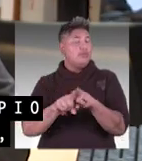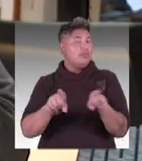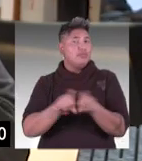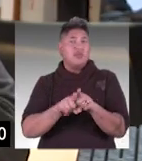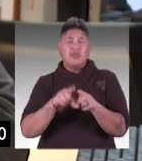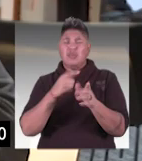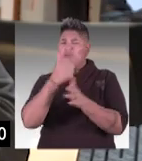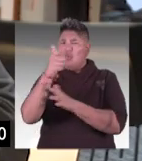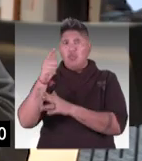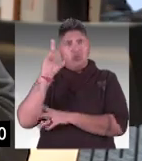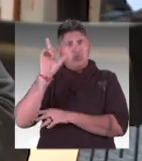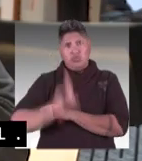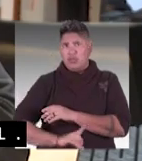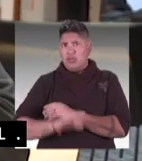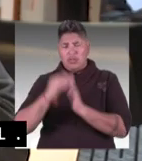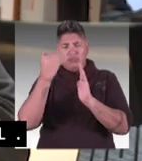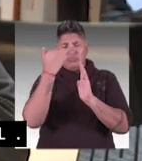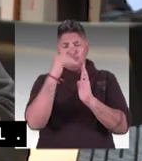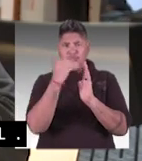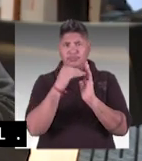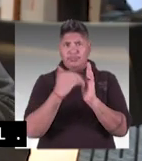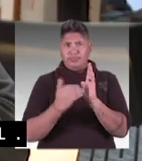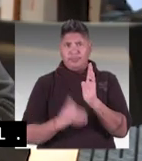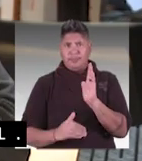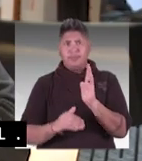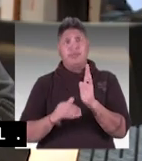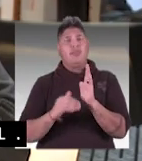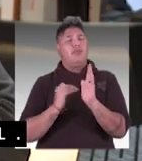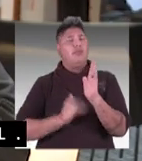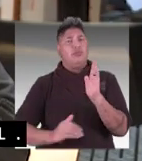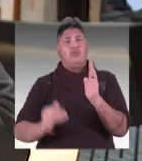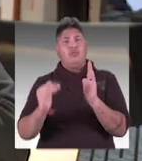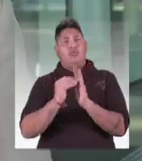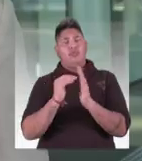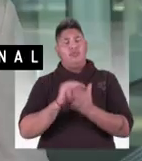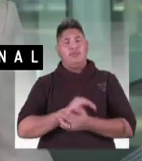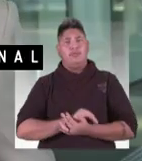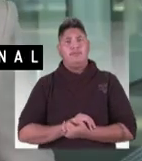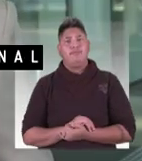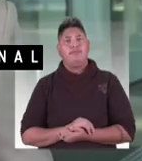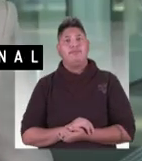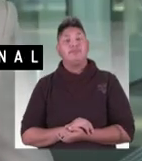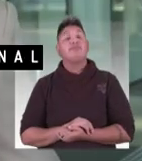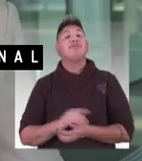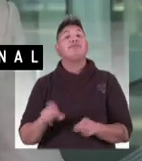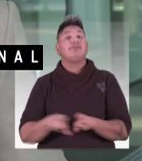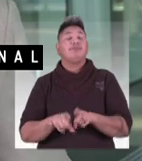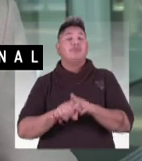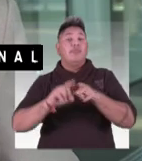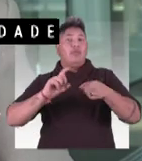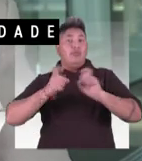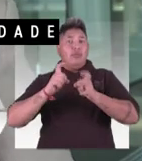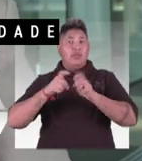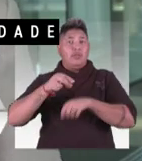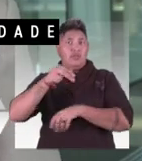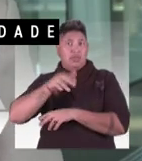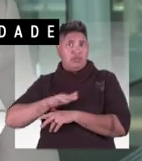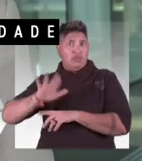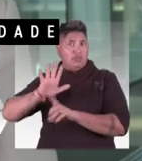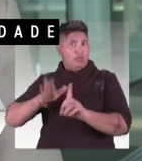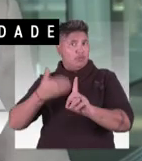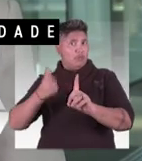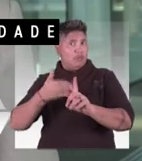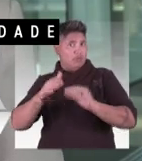que você estiver, dentre outros direitos que estão listados, né, na Previdência Social. E por meio da Coordenadoria Nacional de Promoção